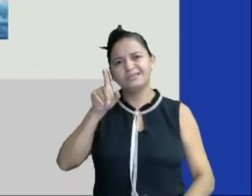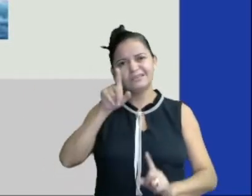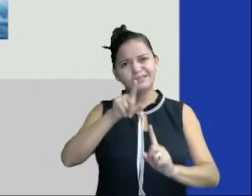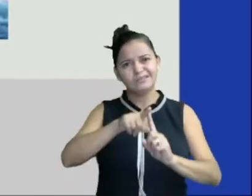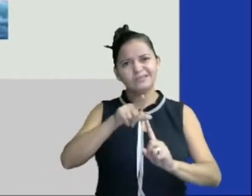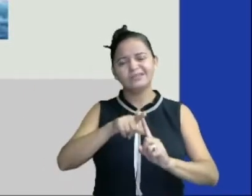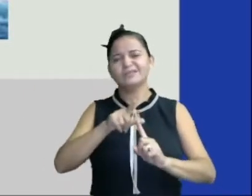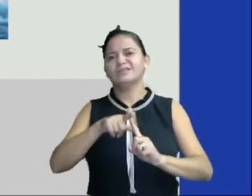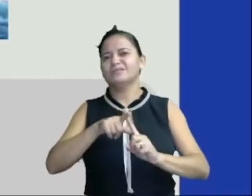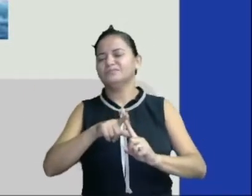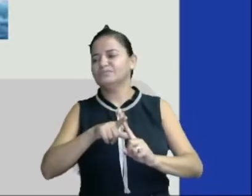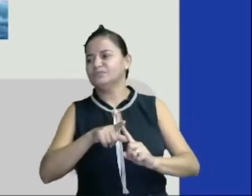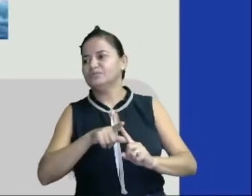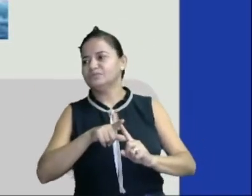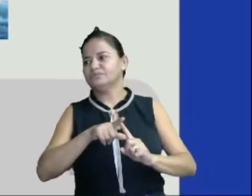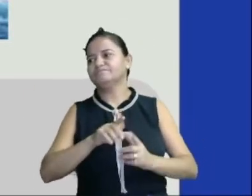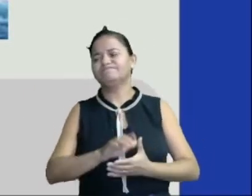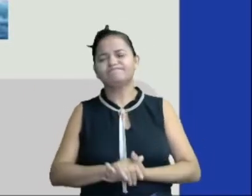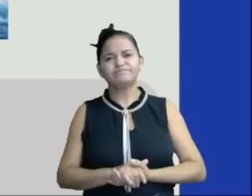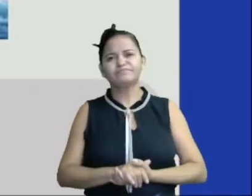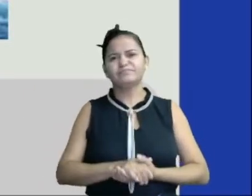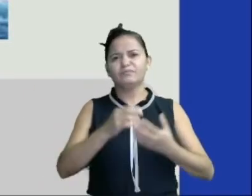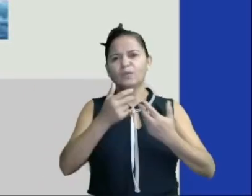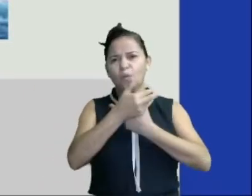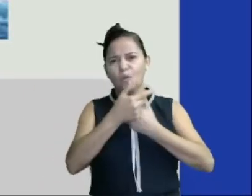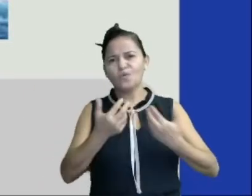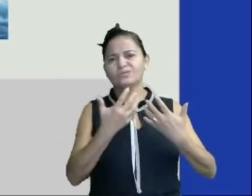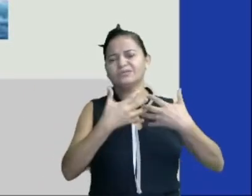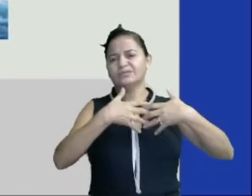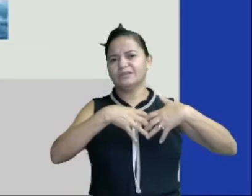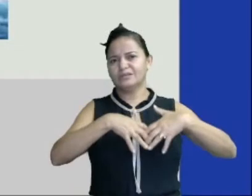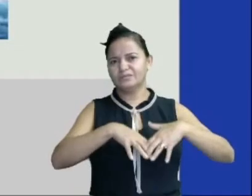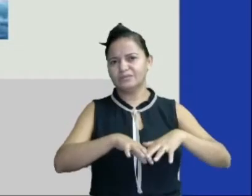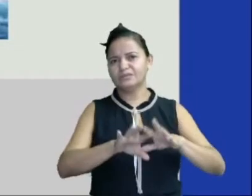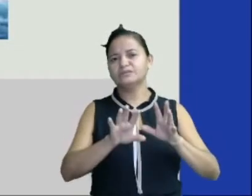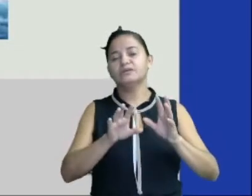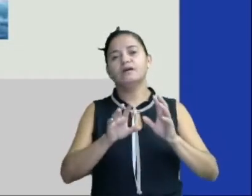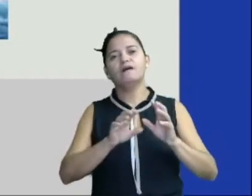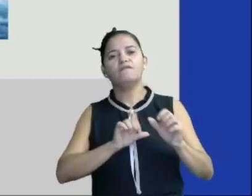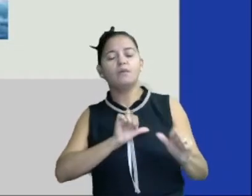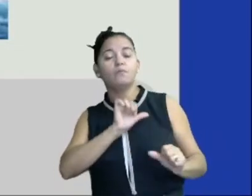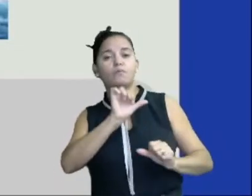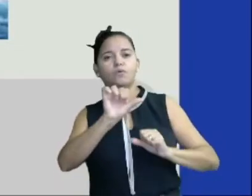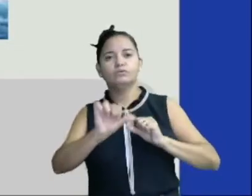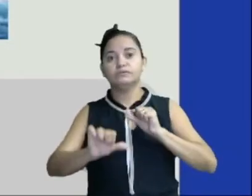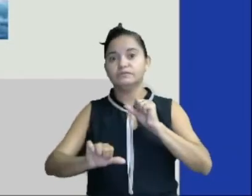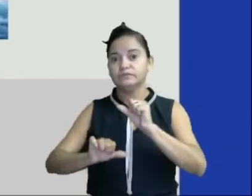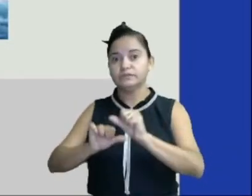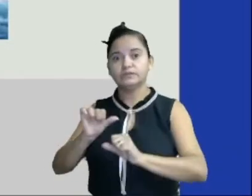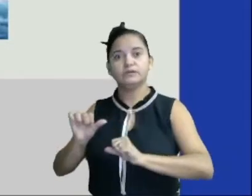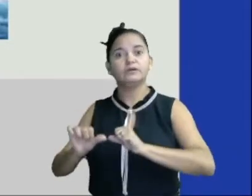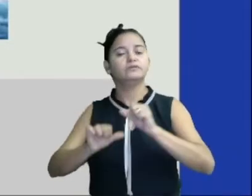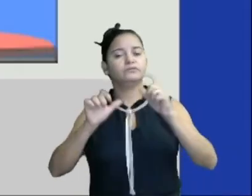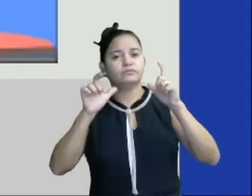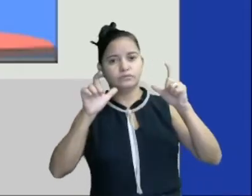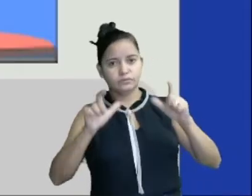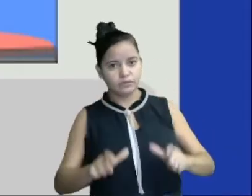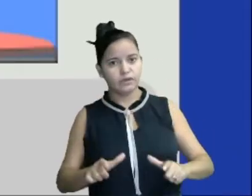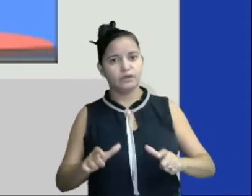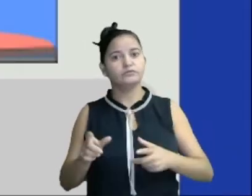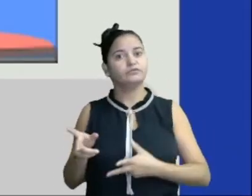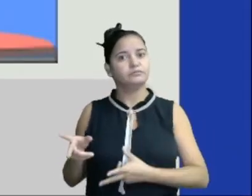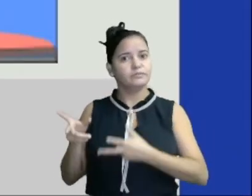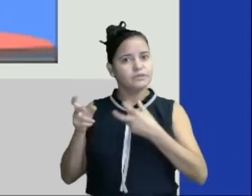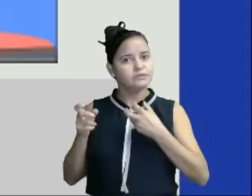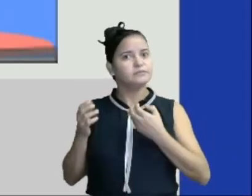estão promovendo aí a erosão e formação dessa paisagem que a gente consegue observar